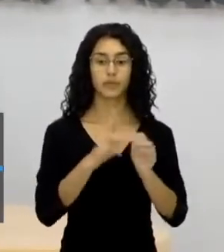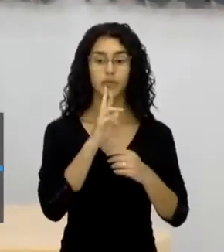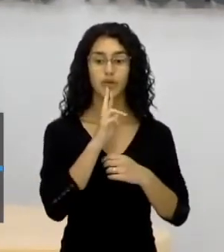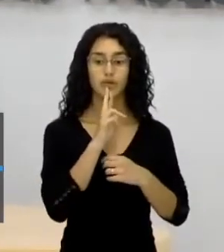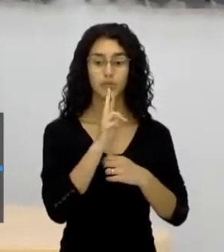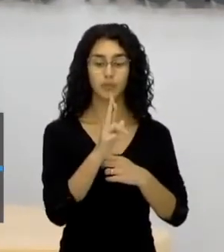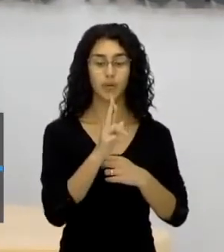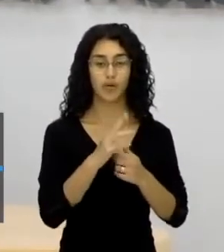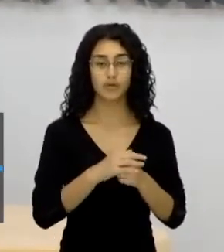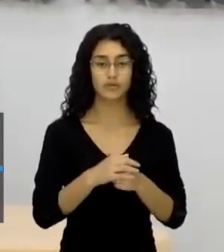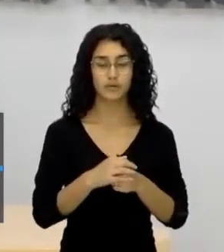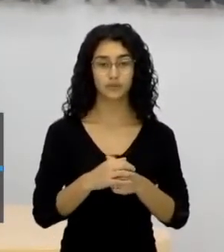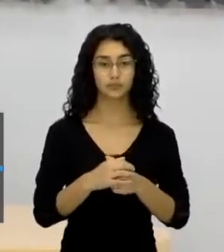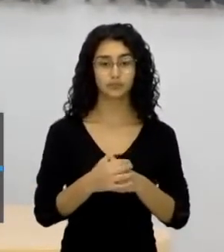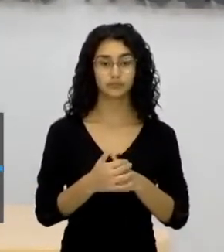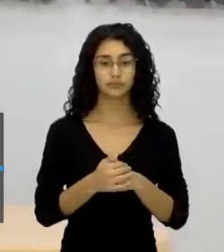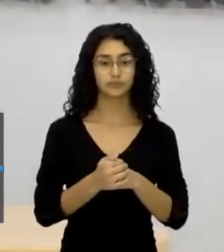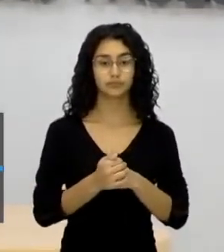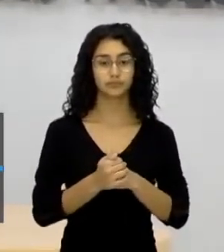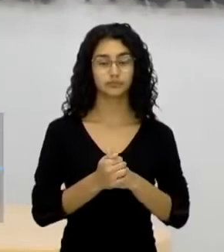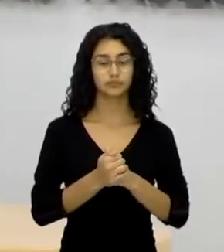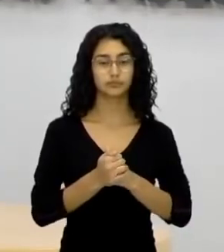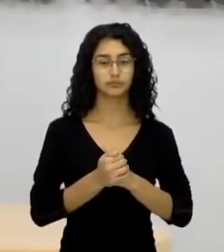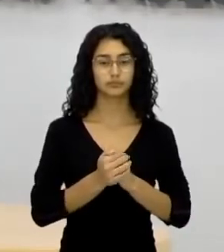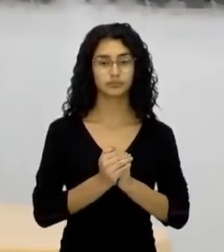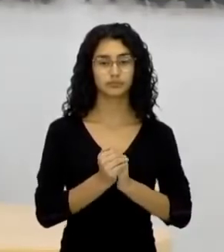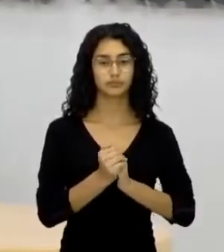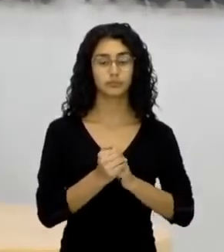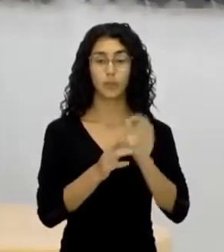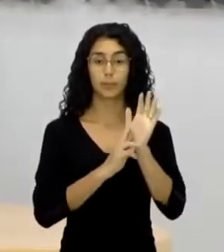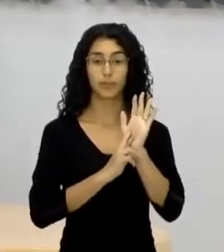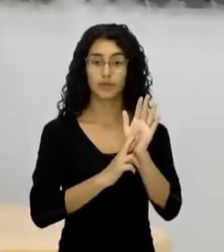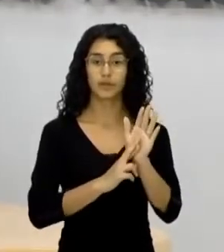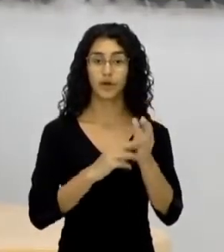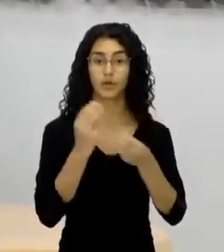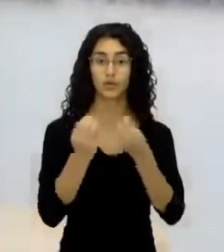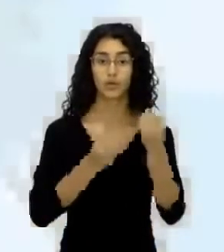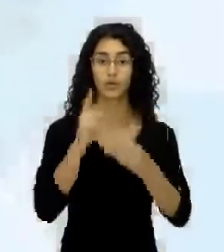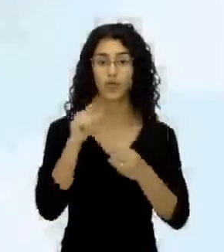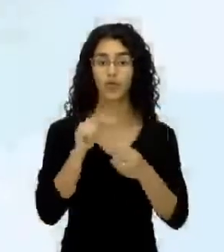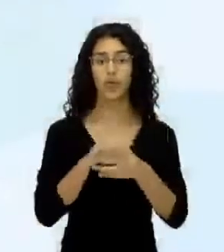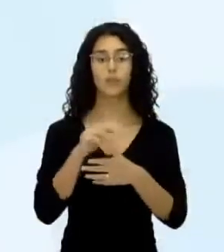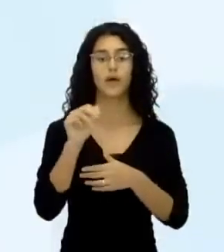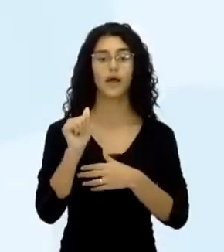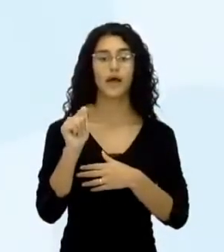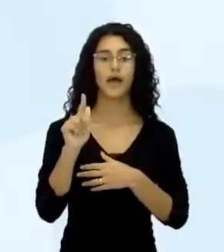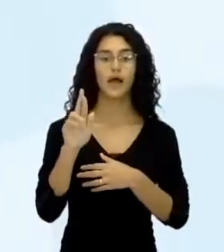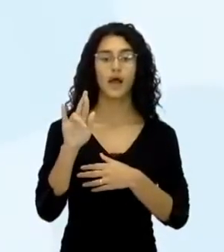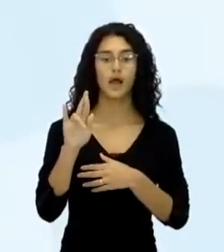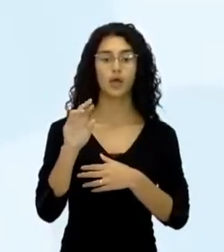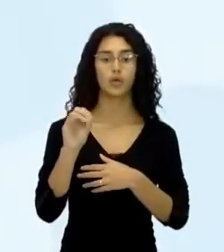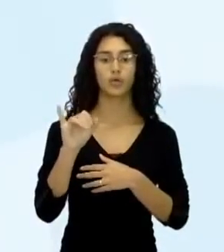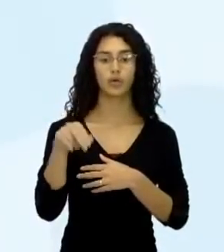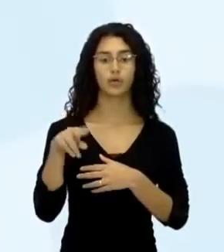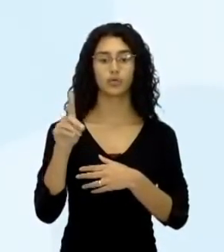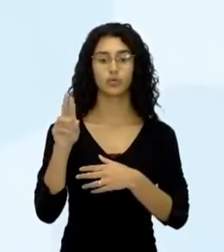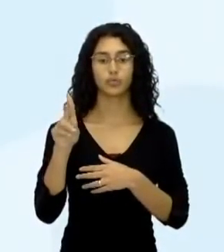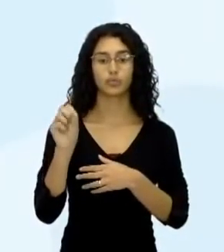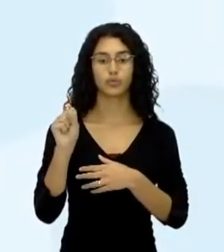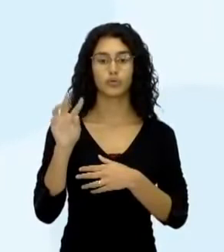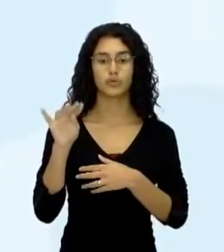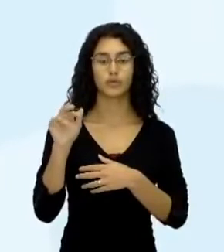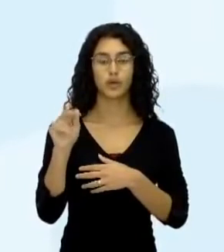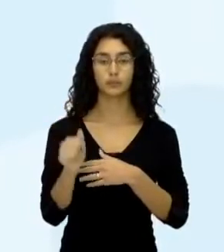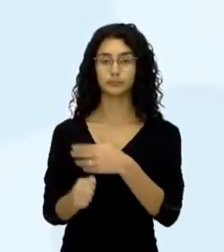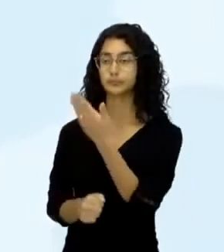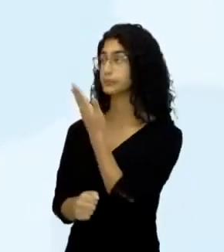agroindústria do Embrapa, né, do Embrapa aí mostrando aí, né, o que é uma agroindústria aí para a gente ter um conhecimento